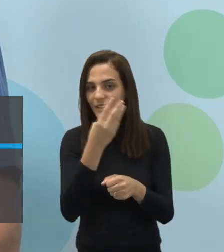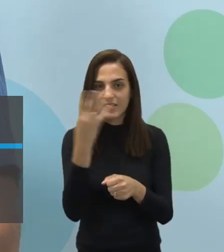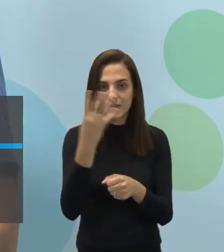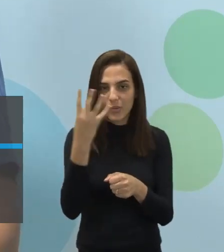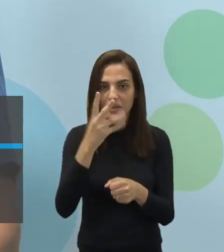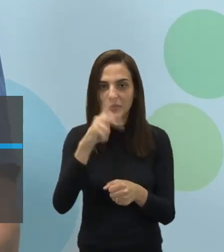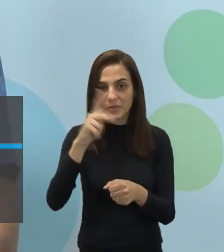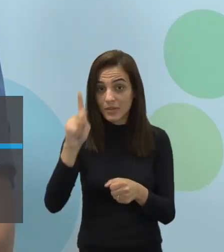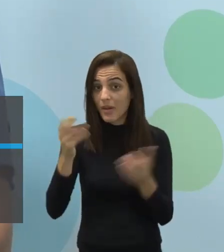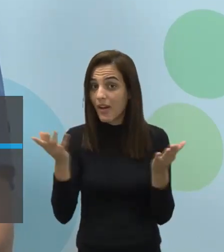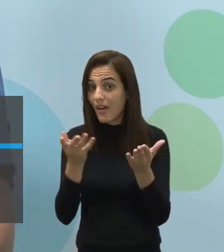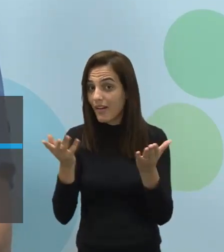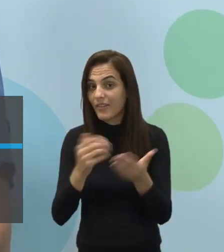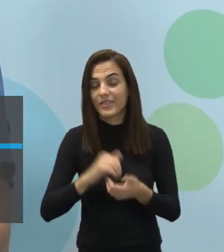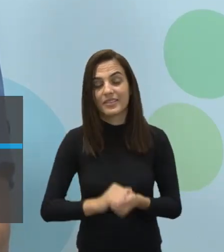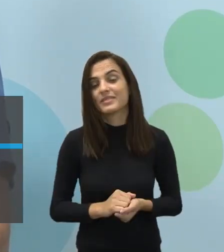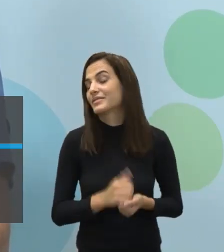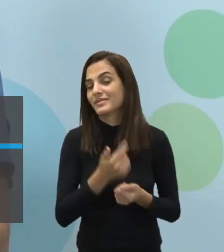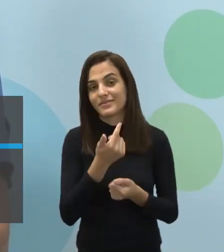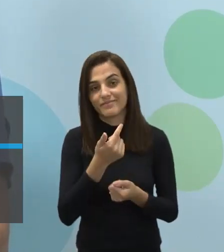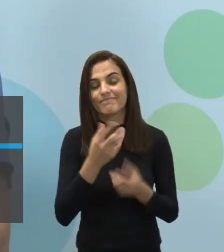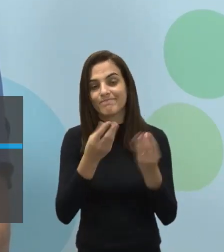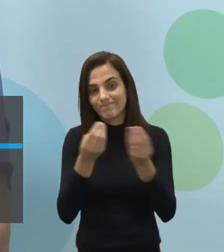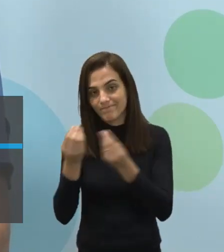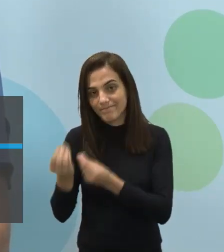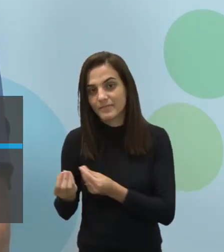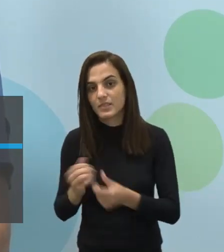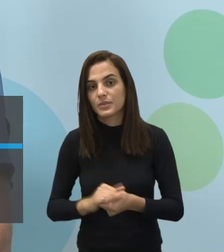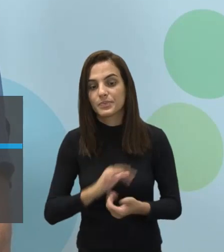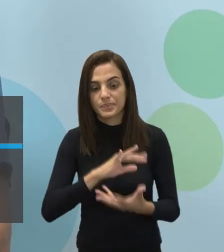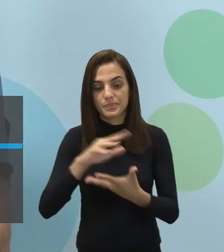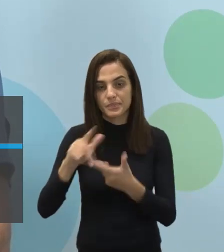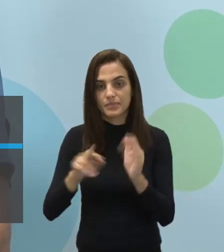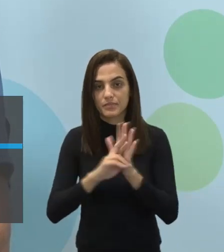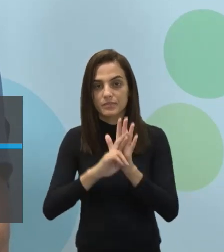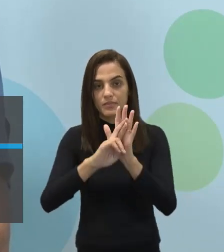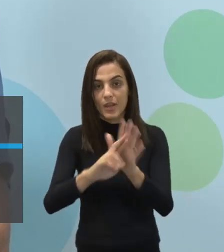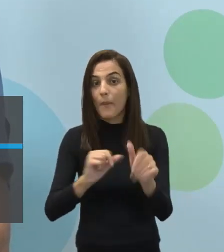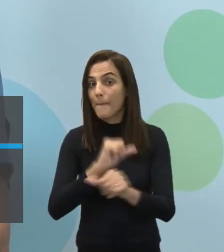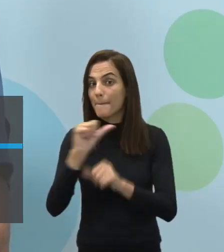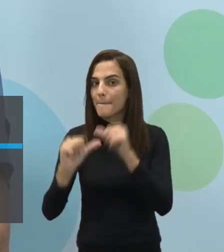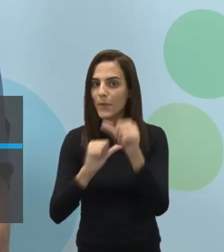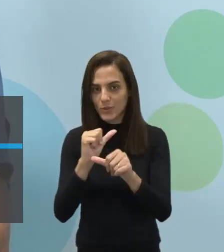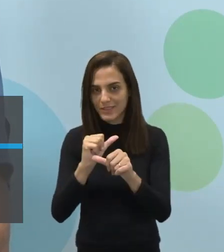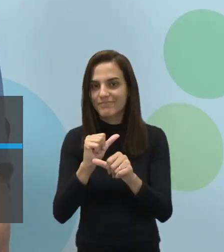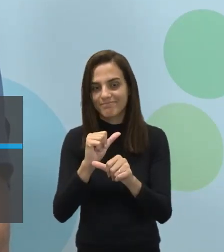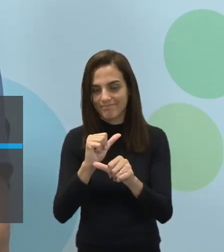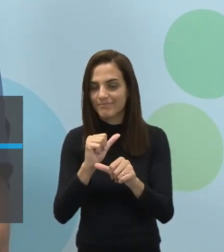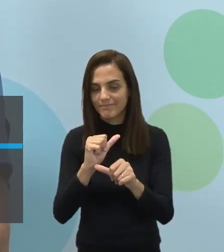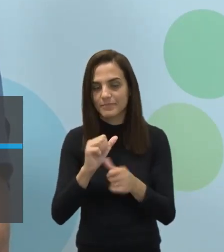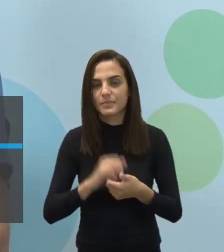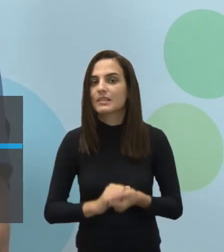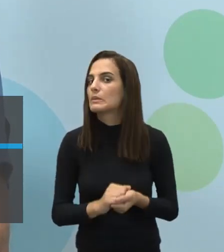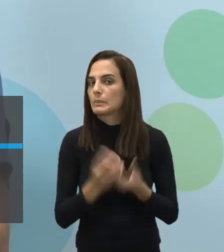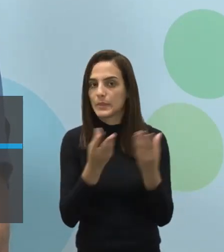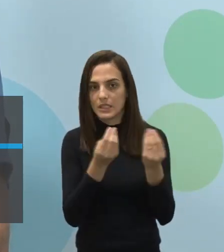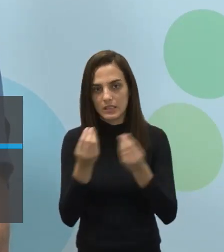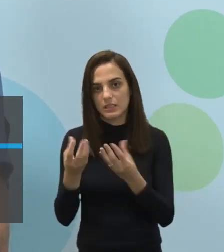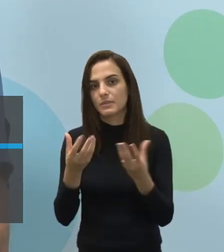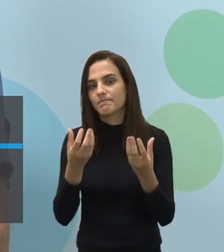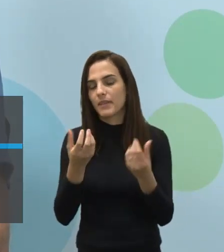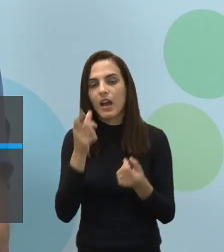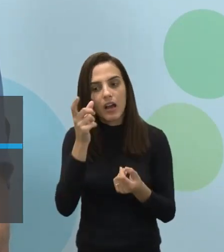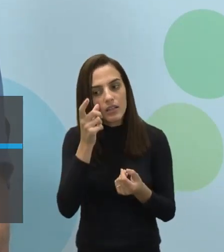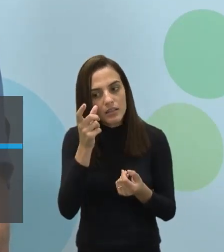professores. Então esse mundo representativo para o estudante muda bastante. Então é um momento assim, sabe, de muita atenção também